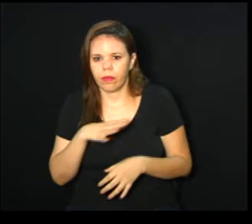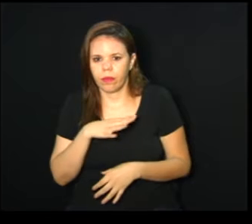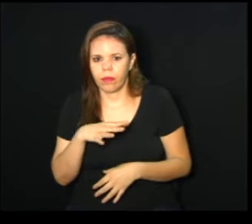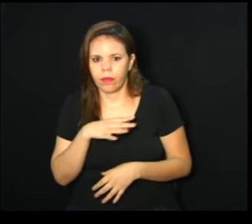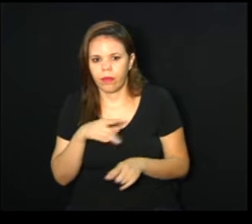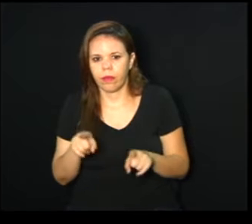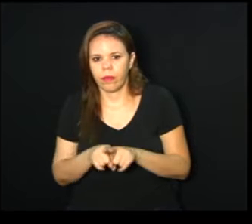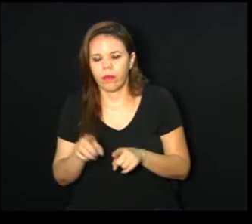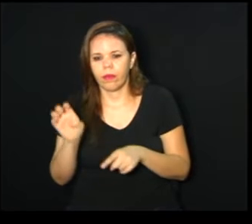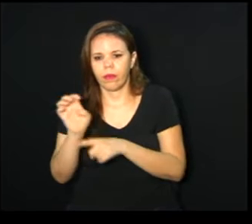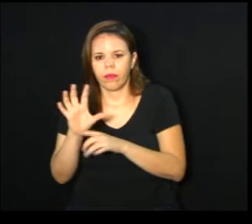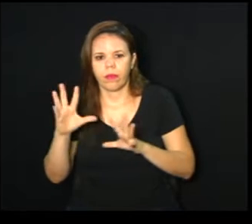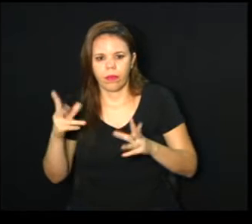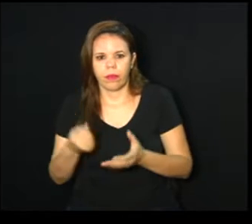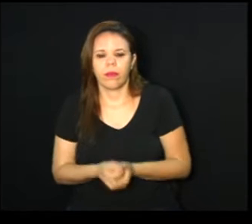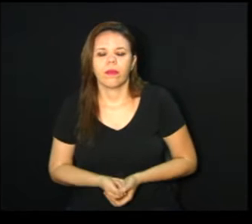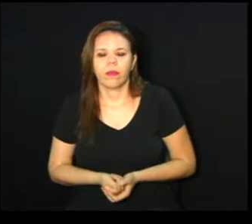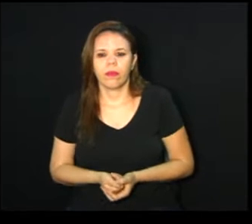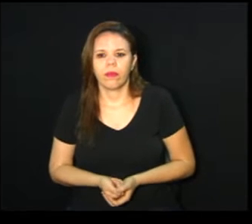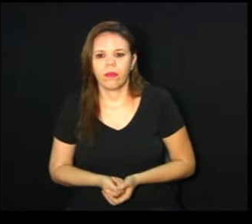para o estado como um todo.